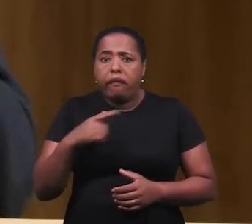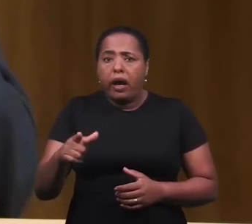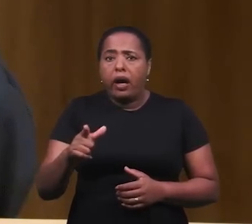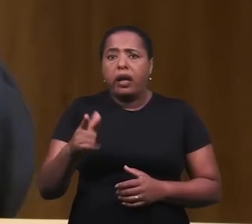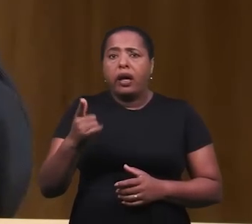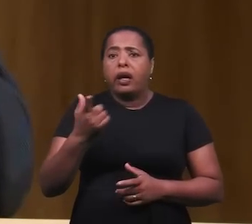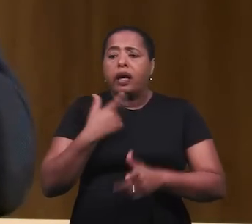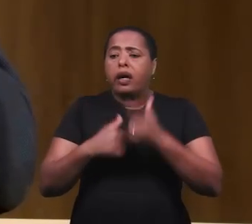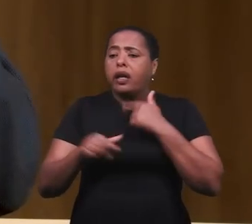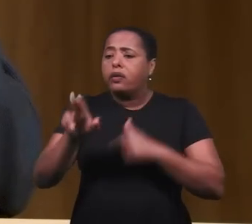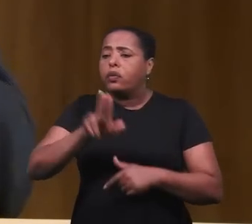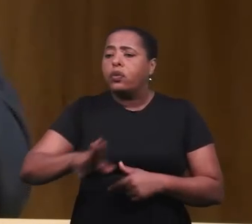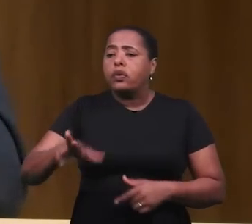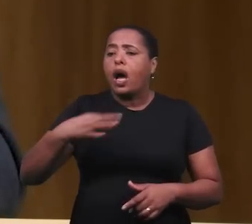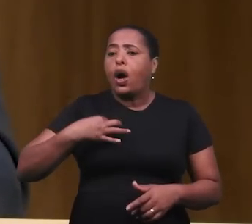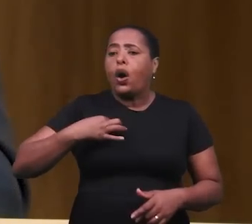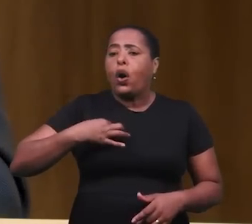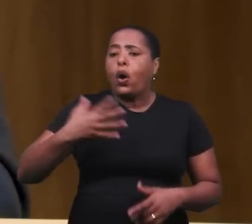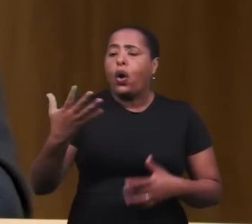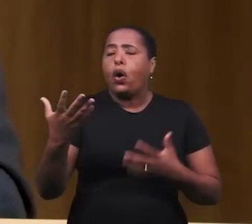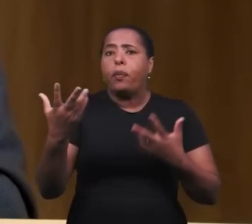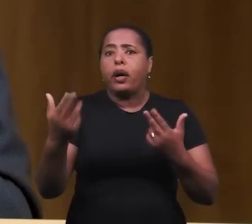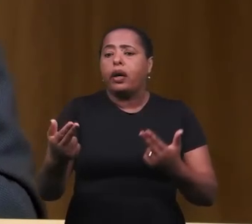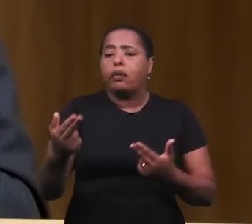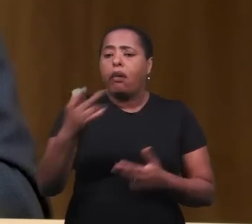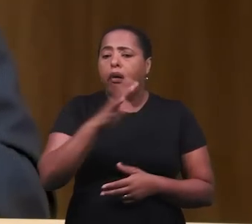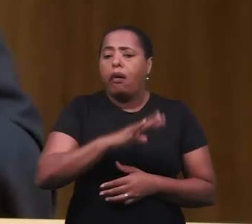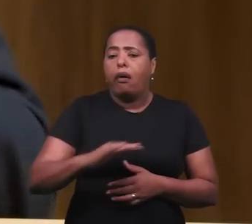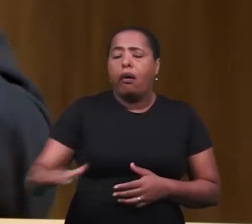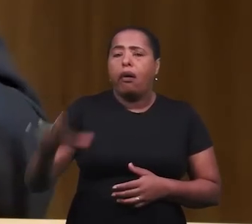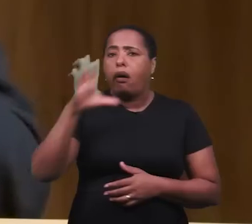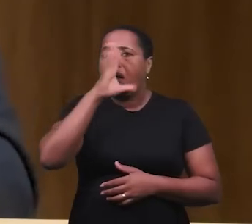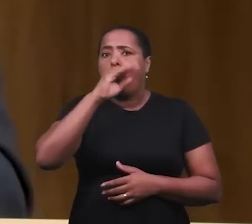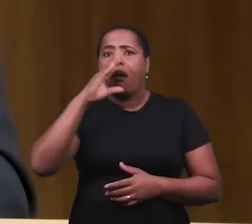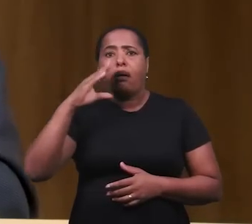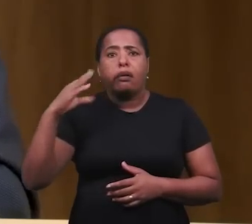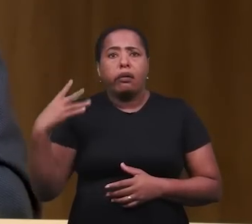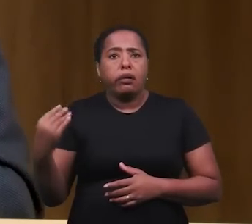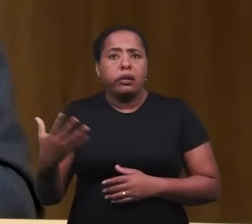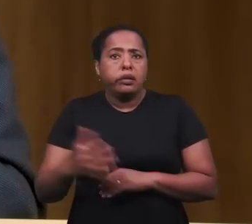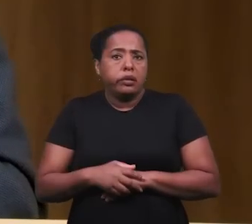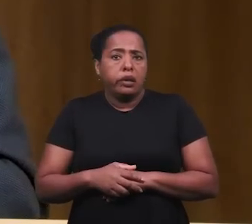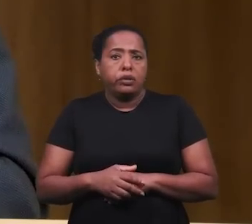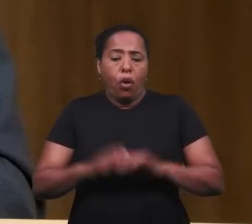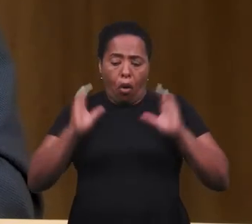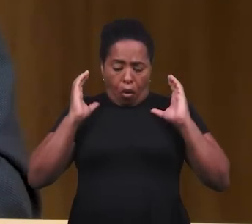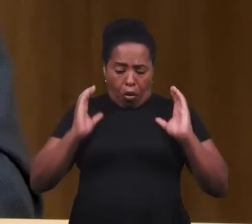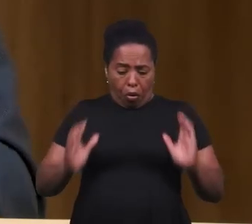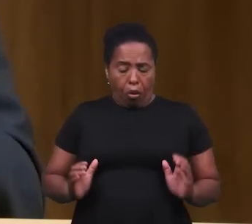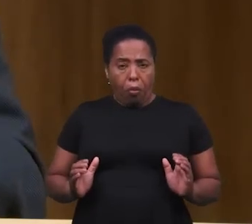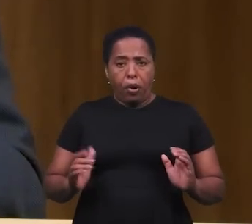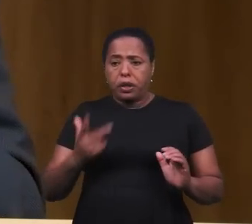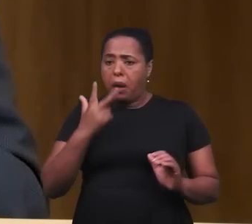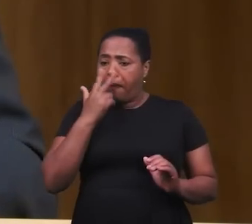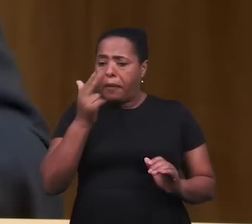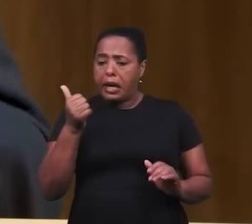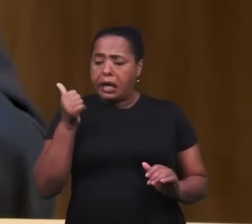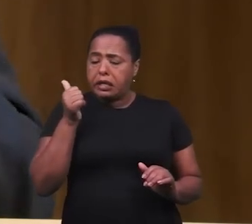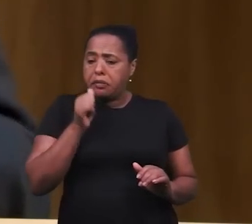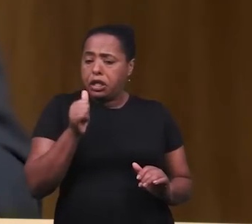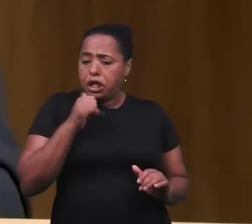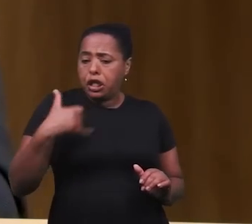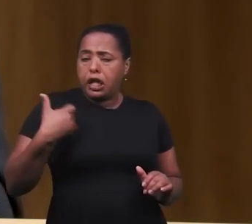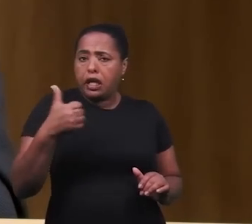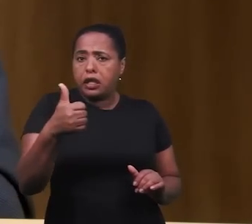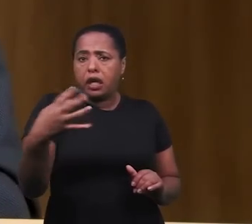de mãe de filho, já macaco, né, crescido, grande, macaco velho, quando a gente fala, né, de